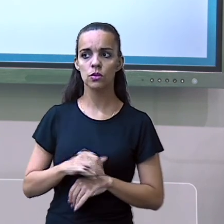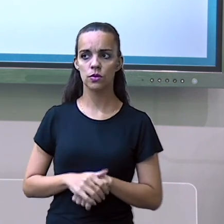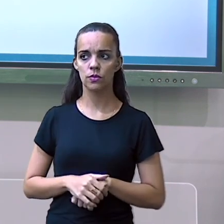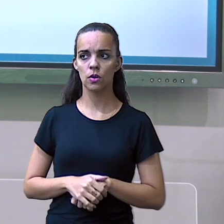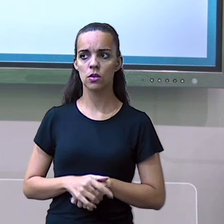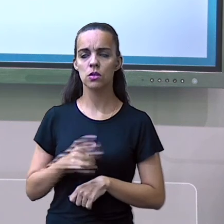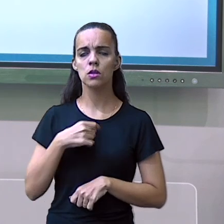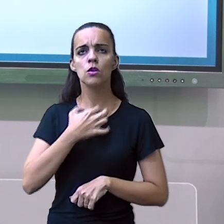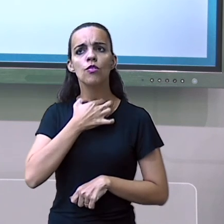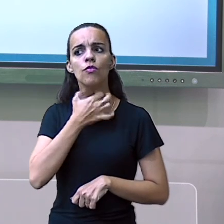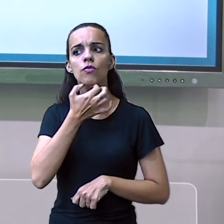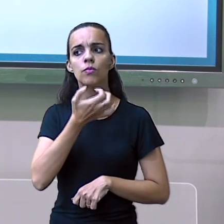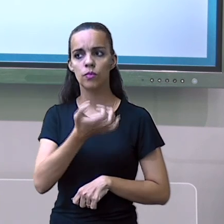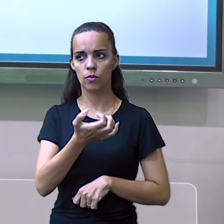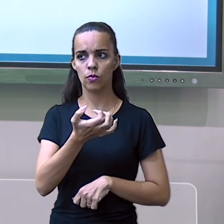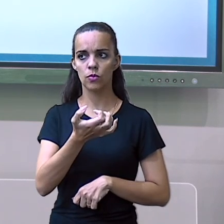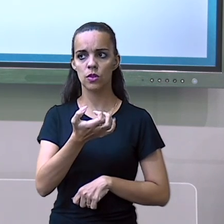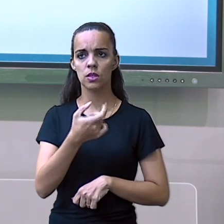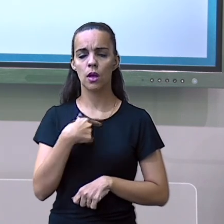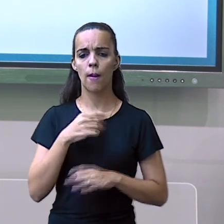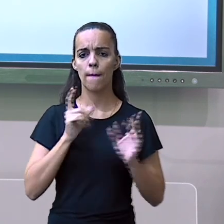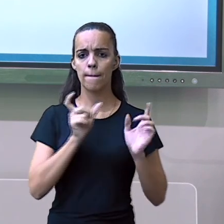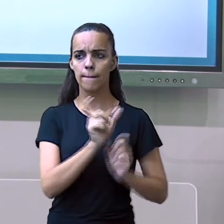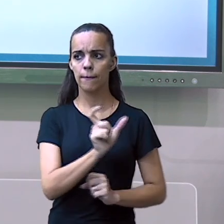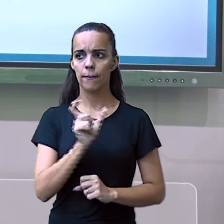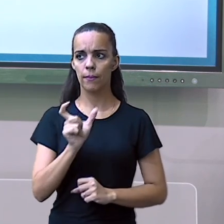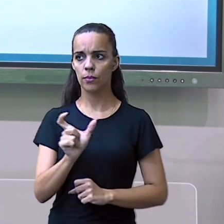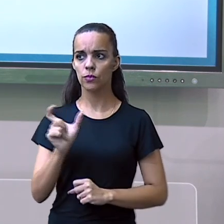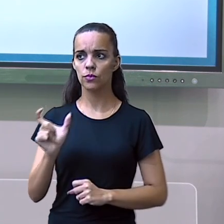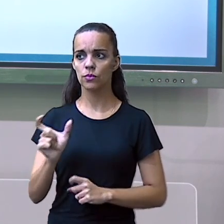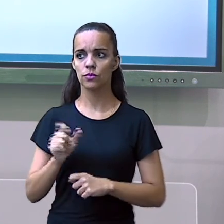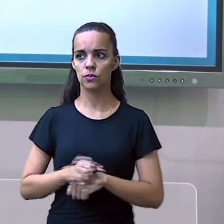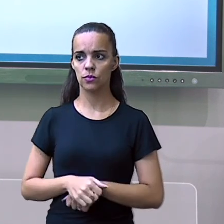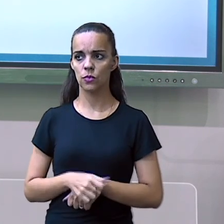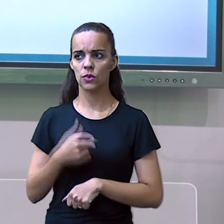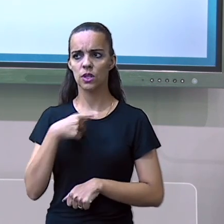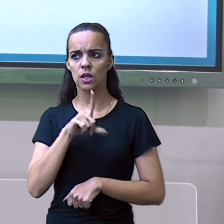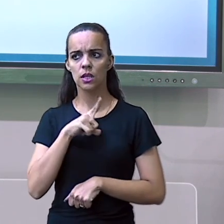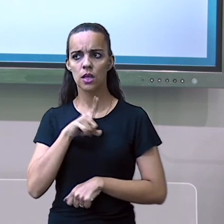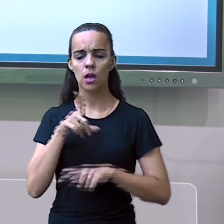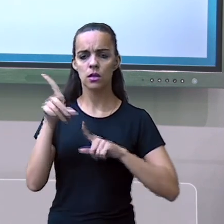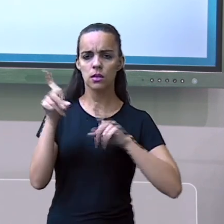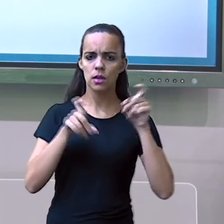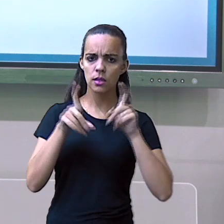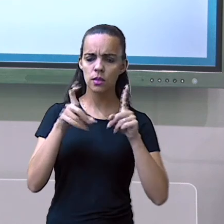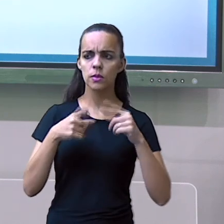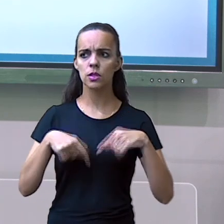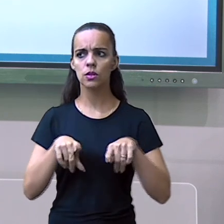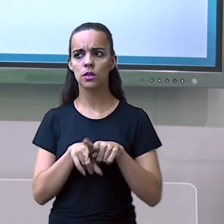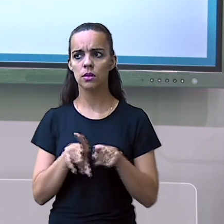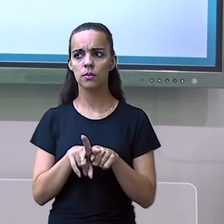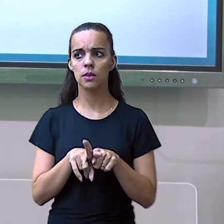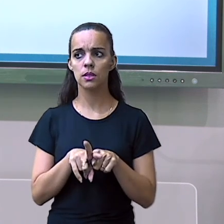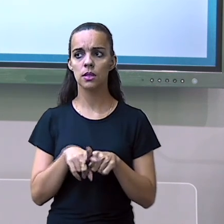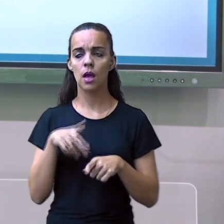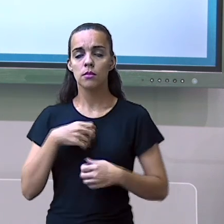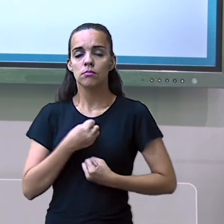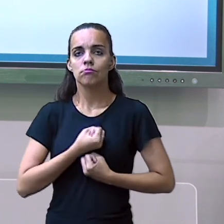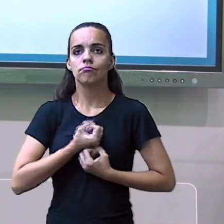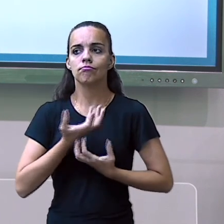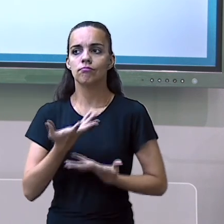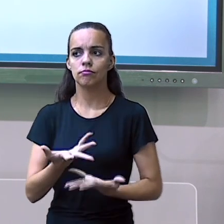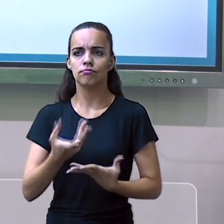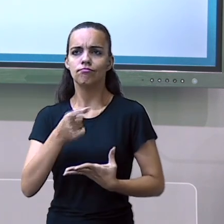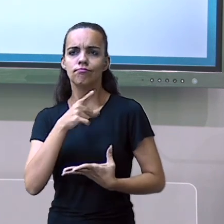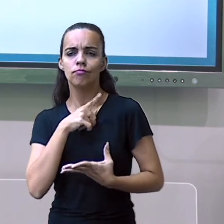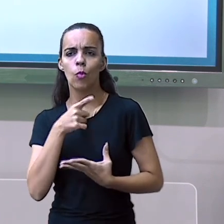tons de voz e pausas, além de expressões faciais para expressar